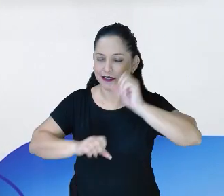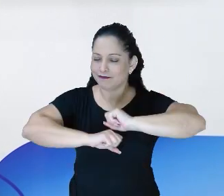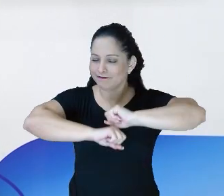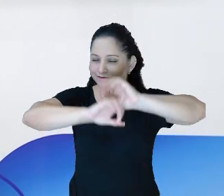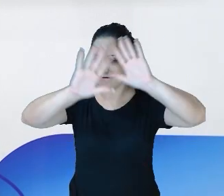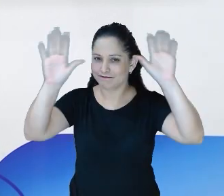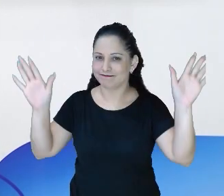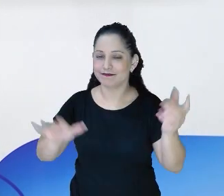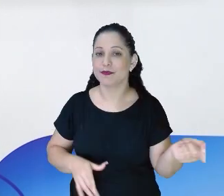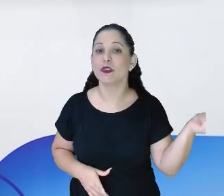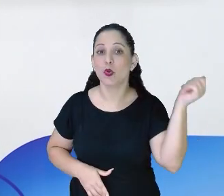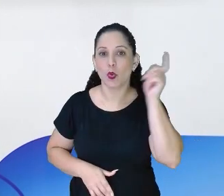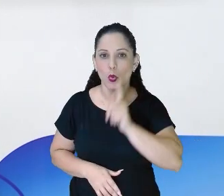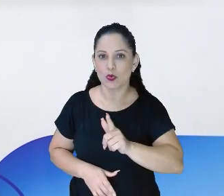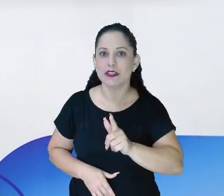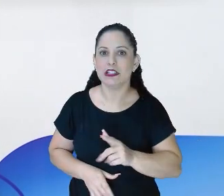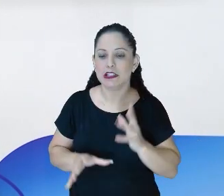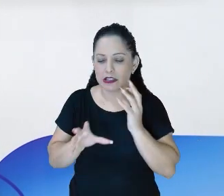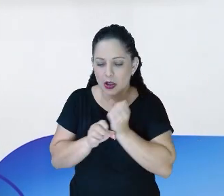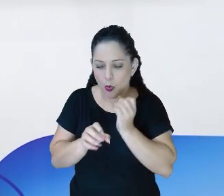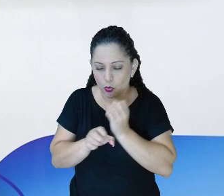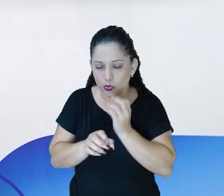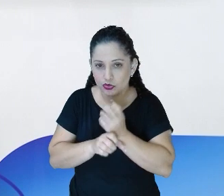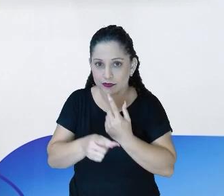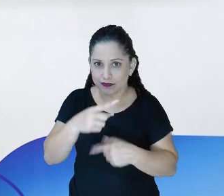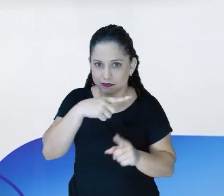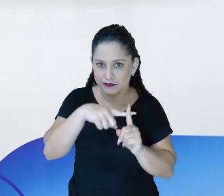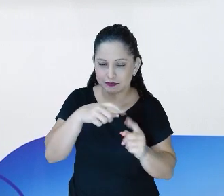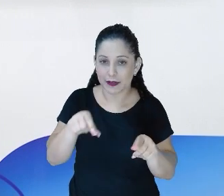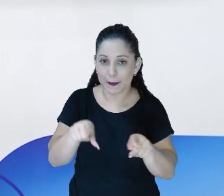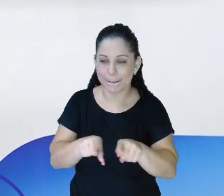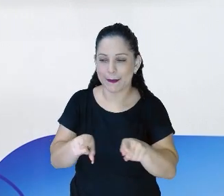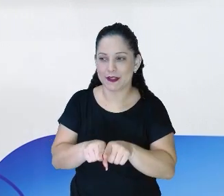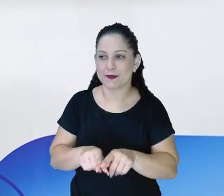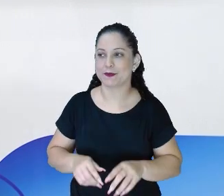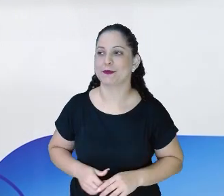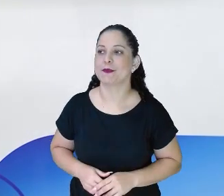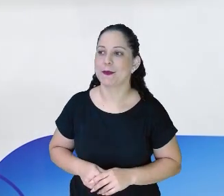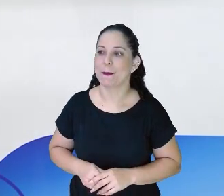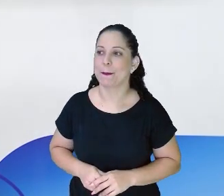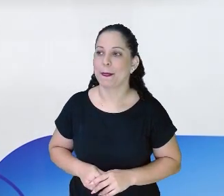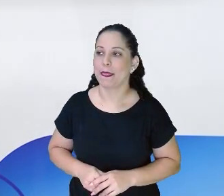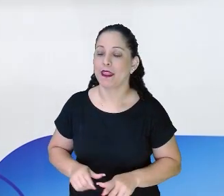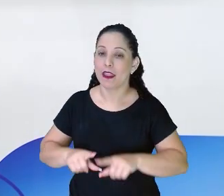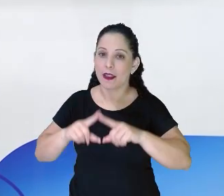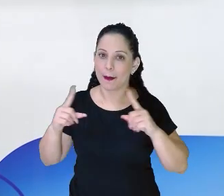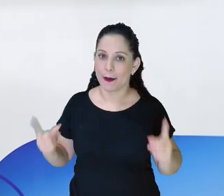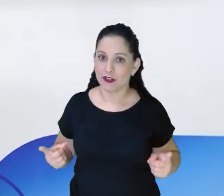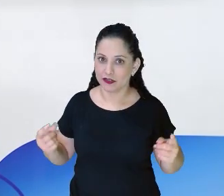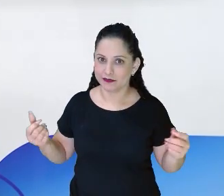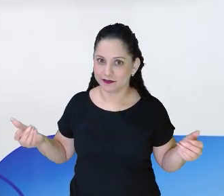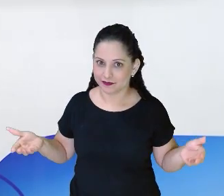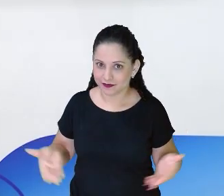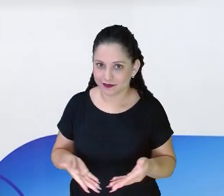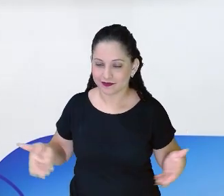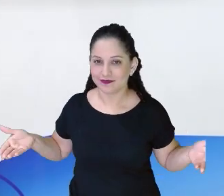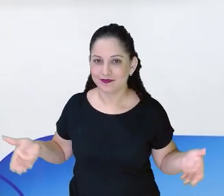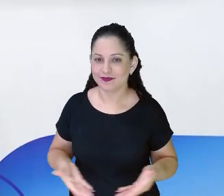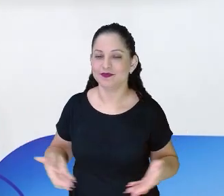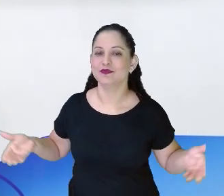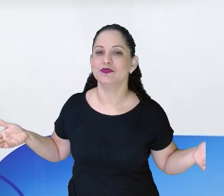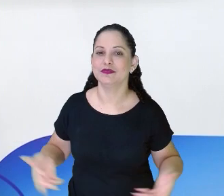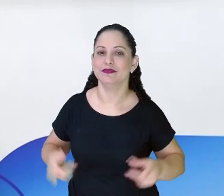e consigam fazer os cálculos de adição, certo? Antes de a gente começar a nossa